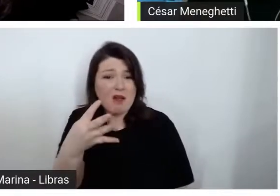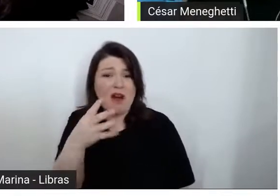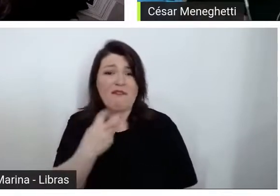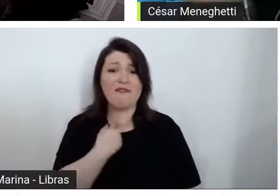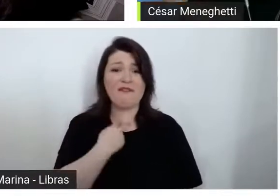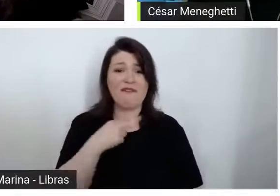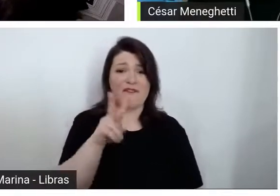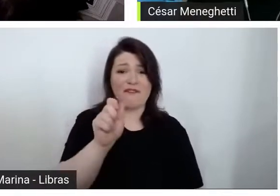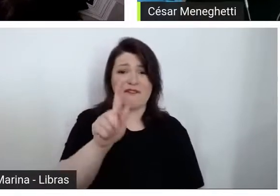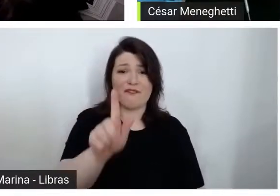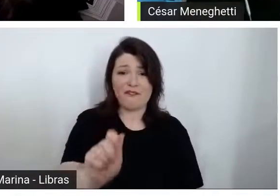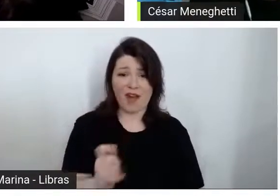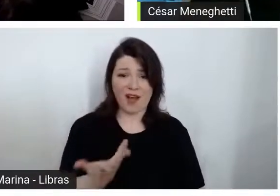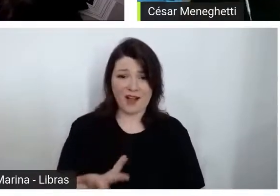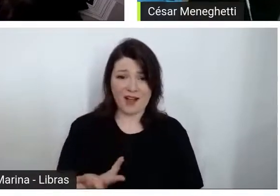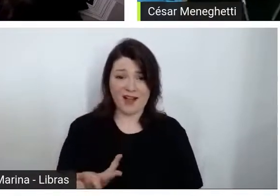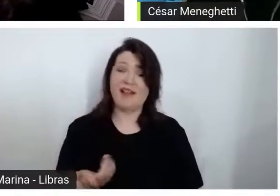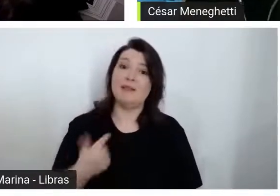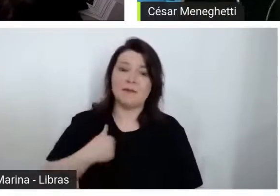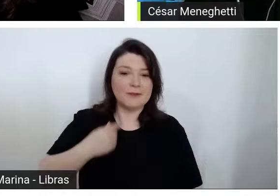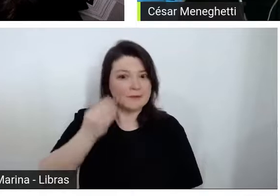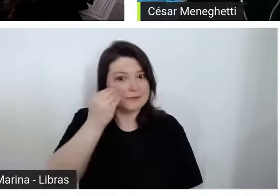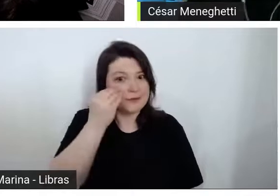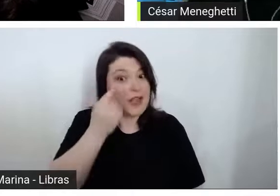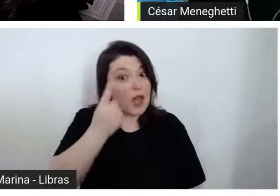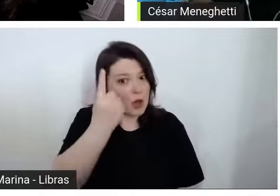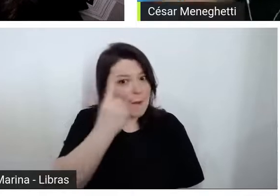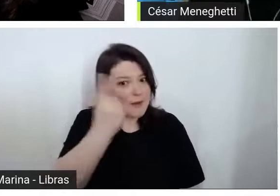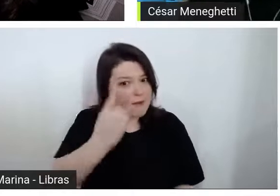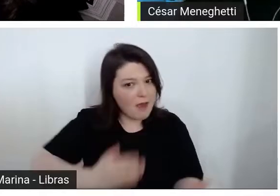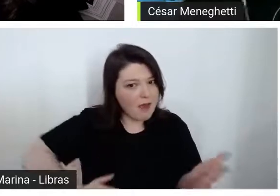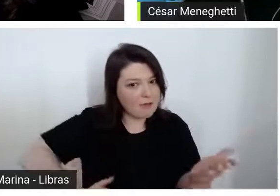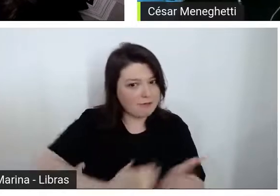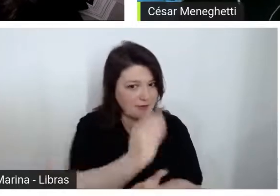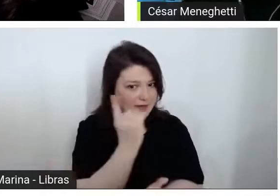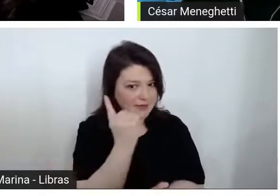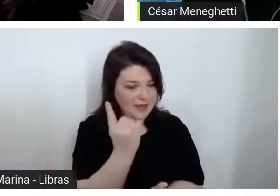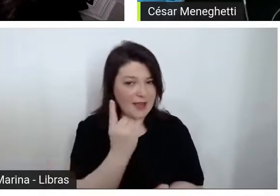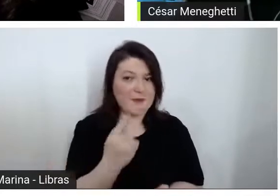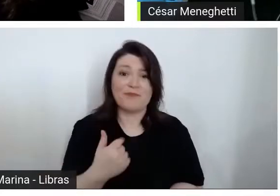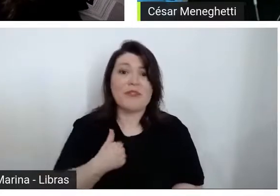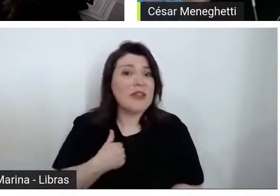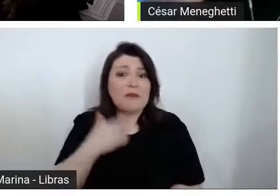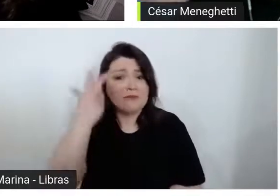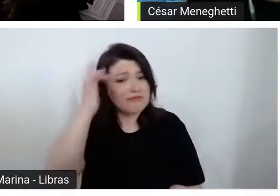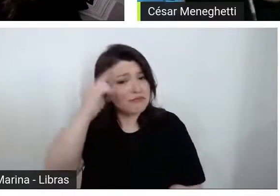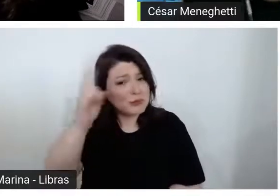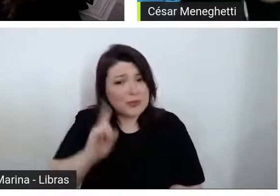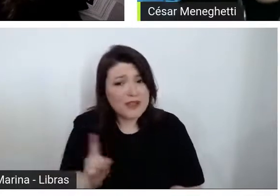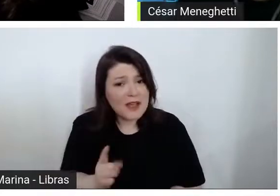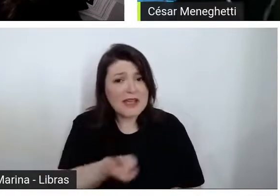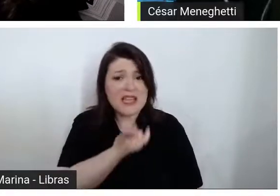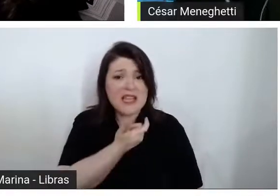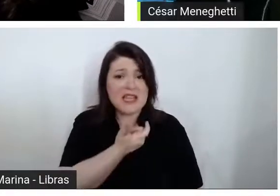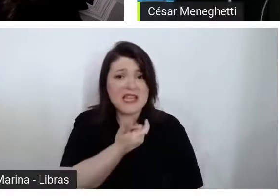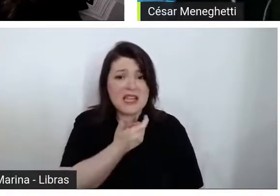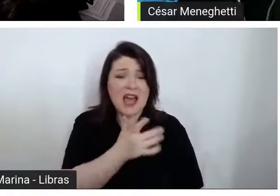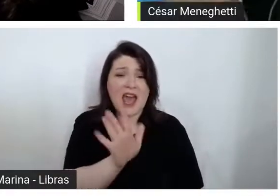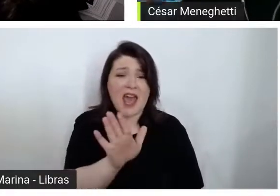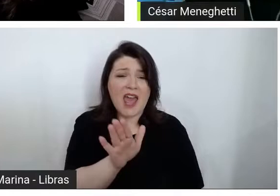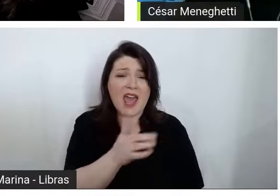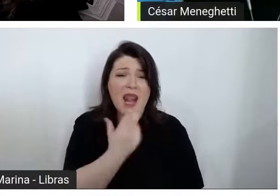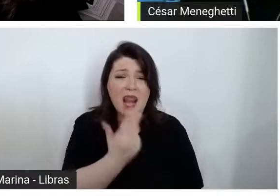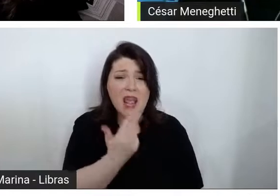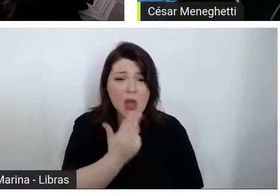falava um portuliano bem bizarro, fui com a cara de pau, e todo mundo falava, você nunca vai entrar, você precisa